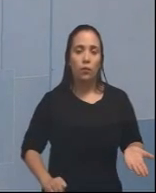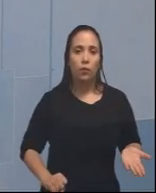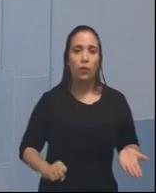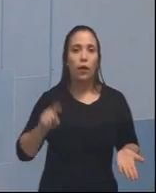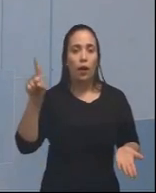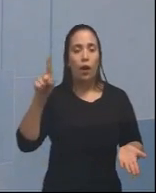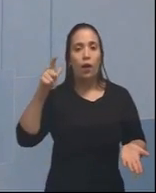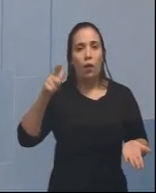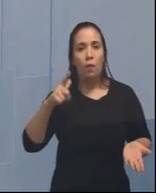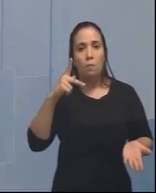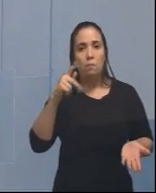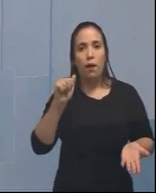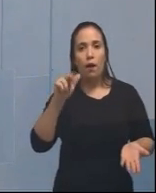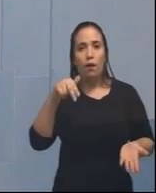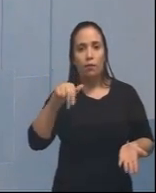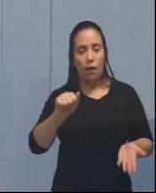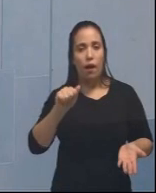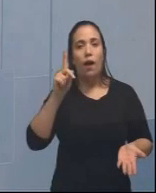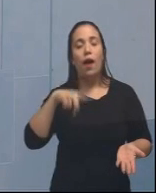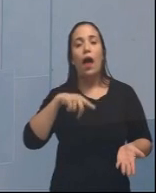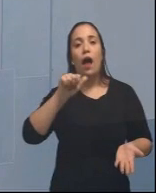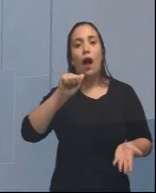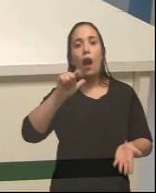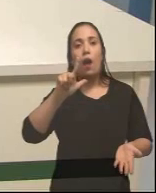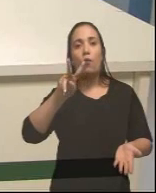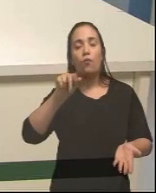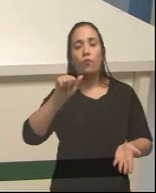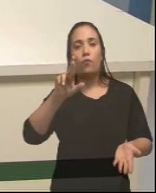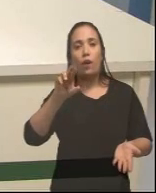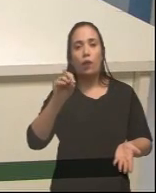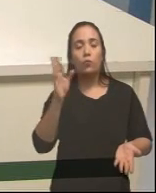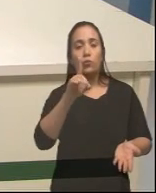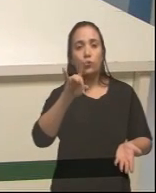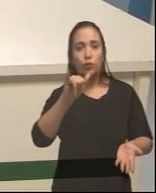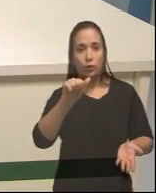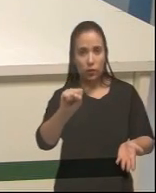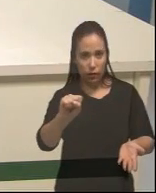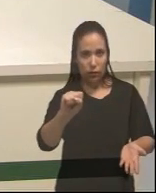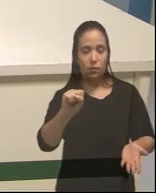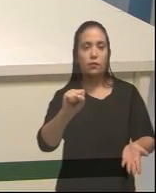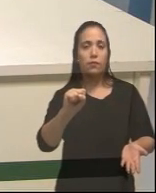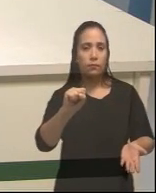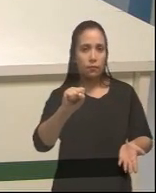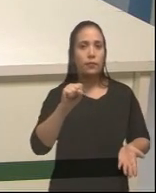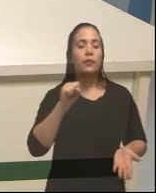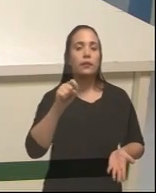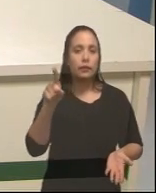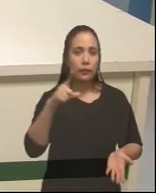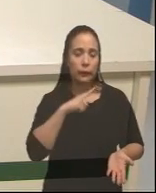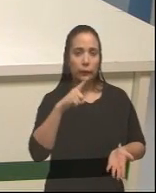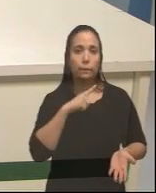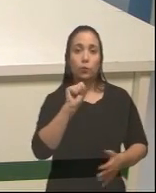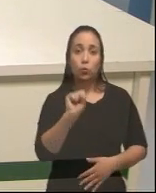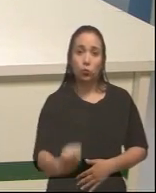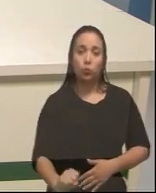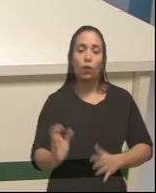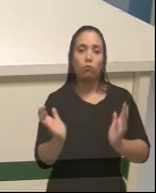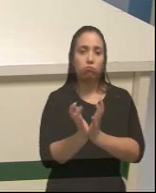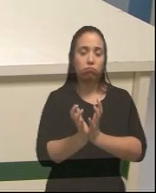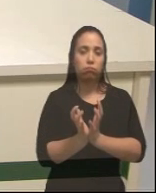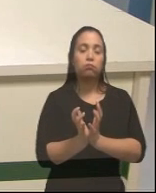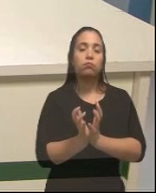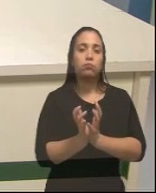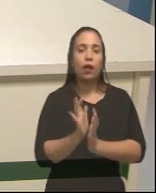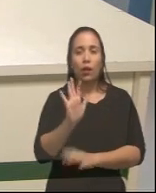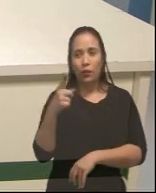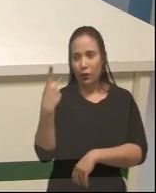Paraná, Álvaro Dias. Que é um Tucanos e está no Podemos. Exatamente. Mas é isso que você fala, às vezes a